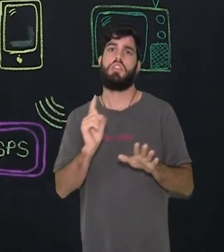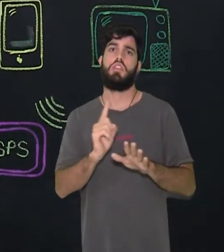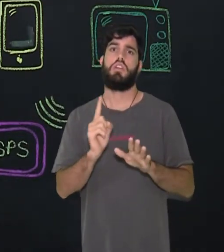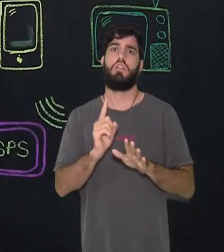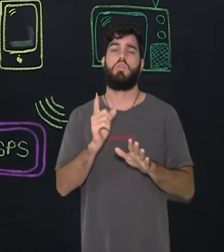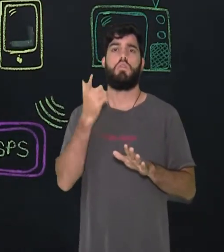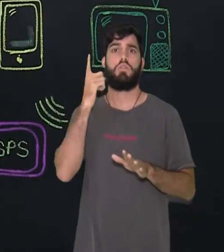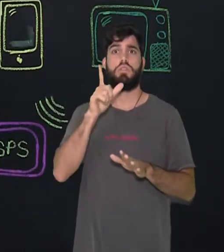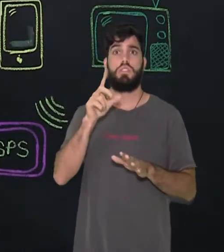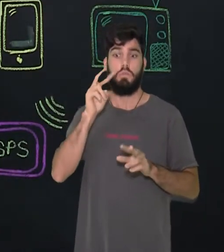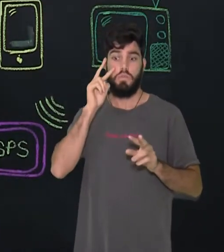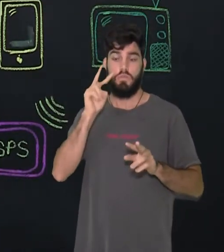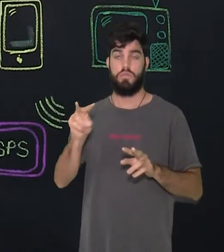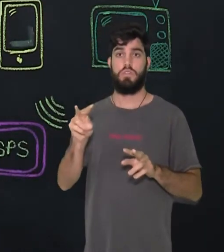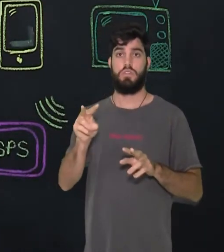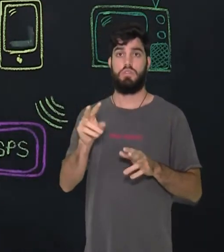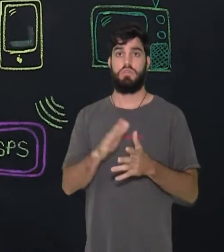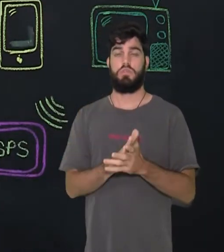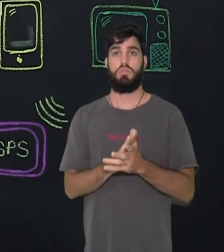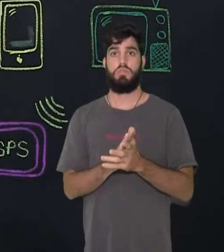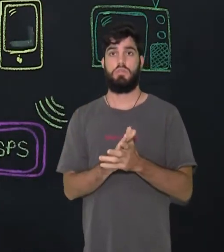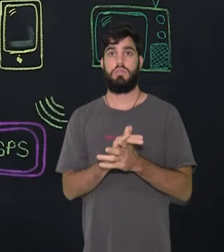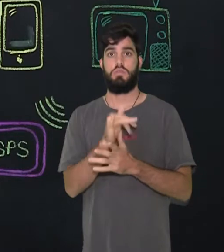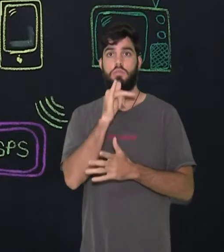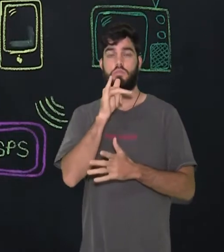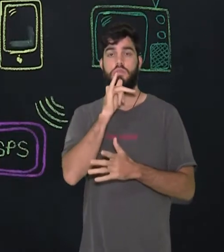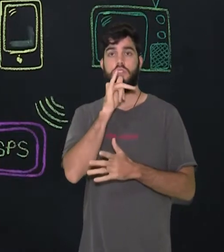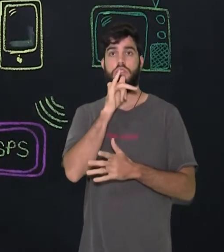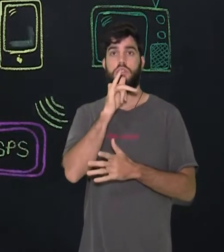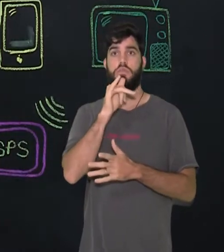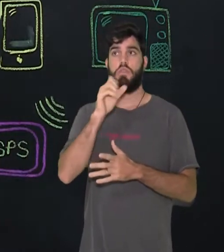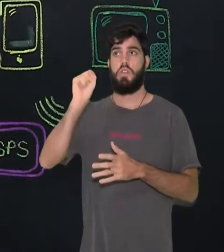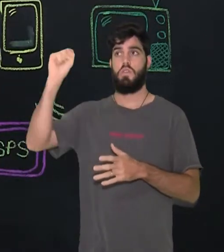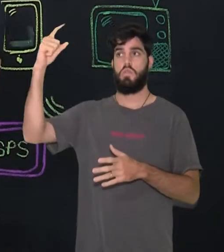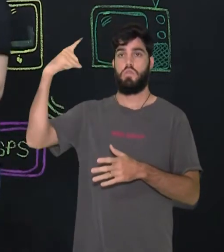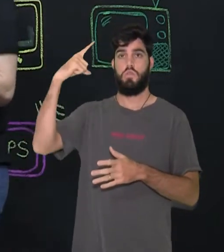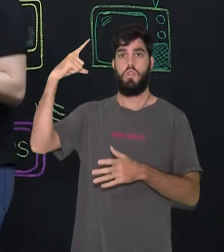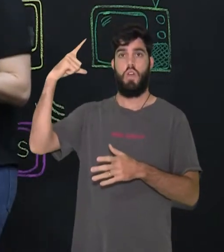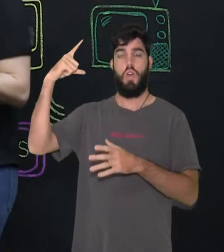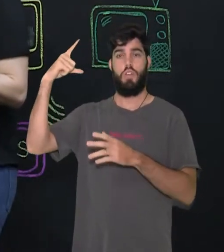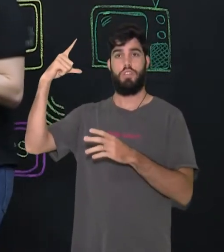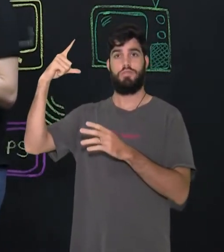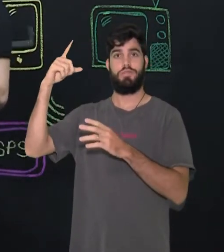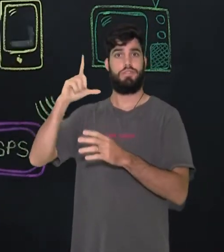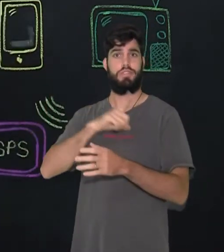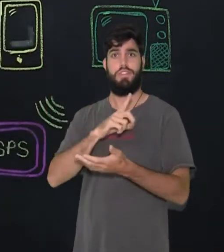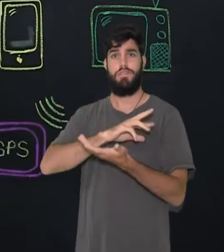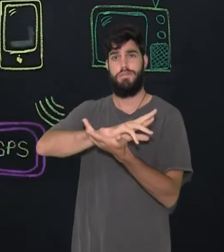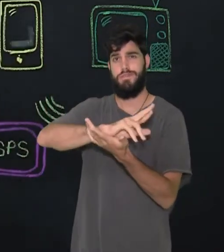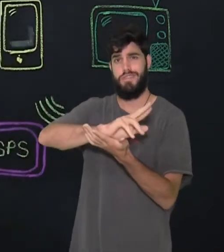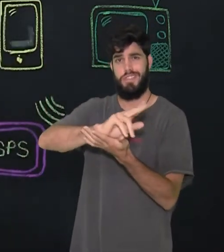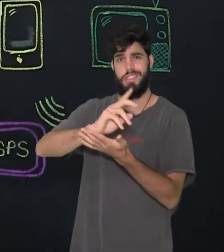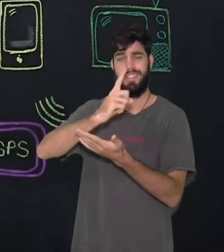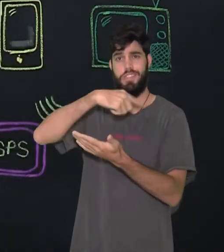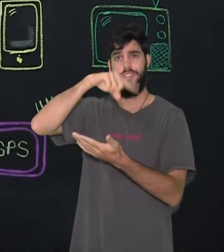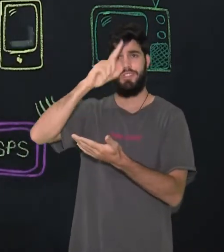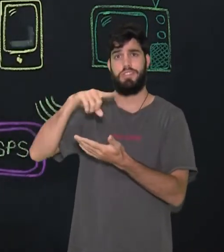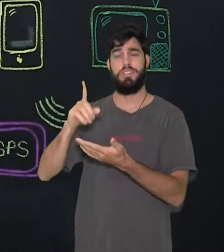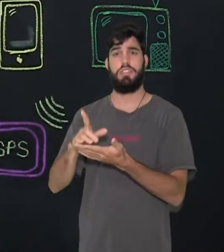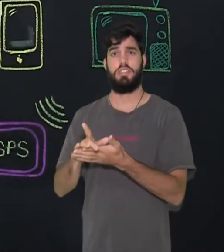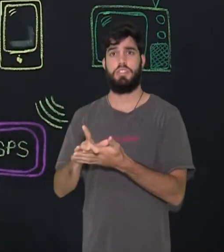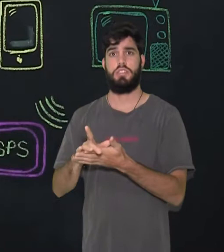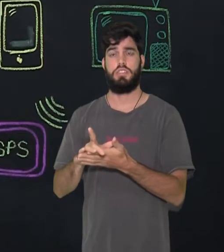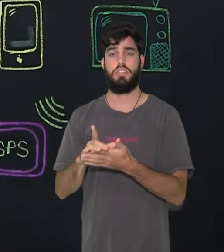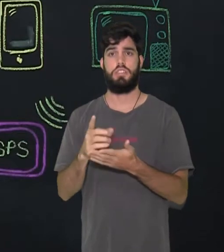Ela vem, a gente pode pensar que lá do Sol tem várias ondas eletromagnéticas que vêm aqui para a Terra, inclusive